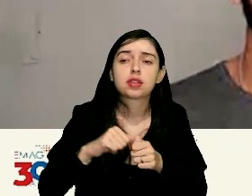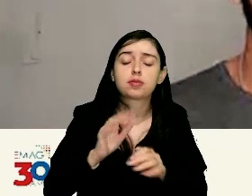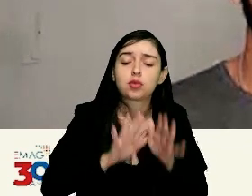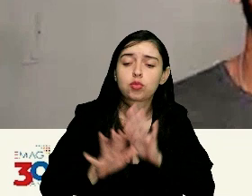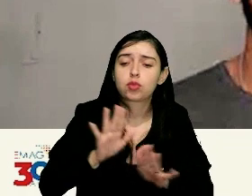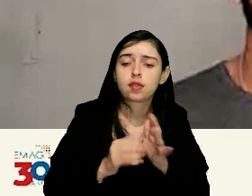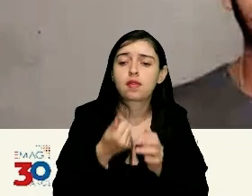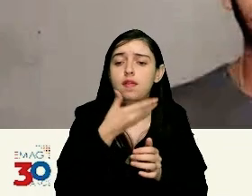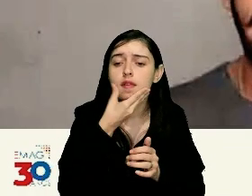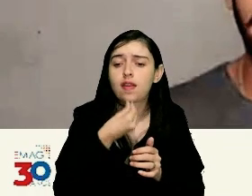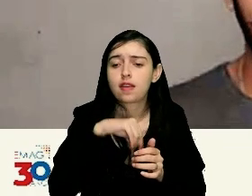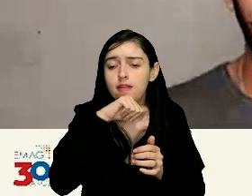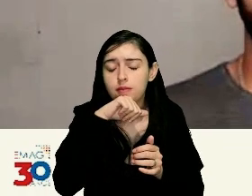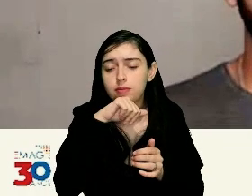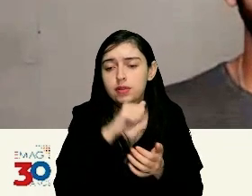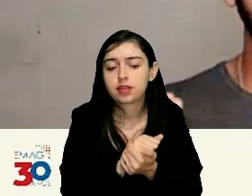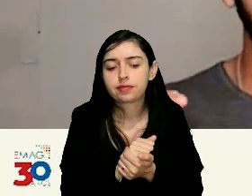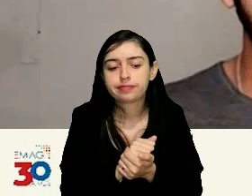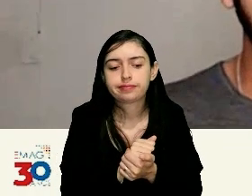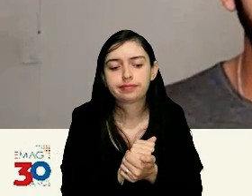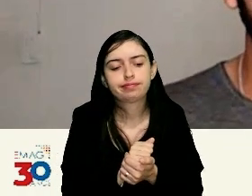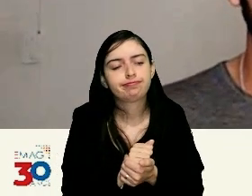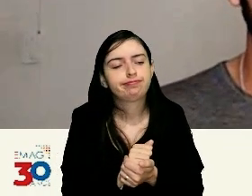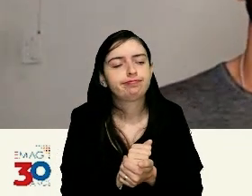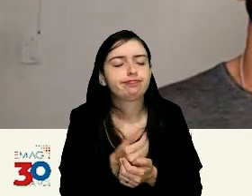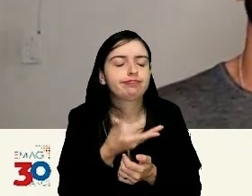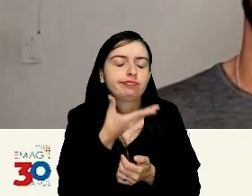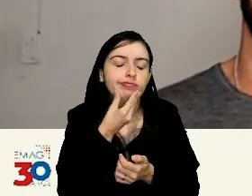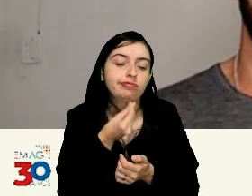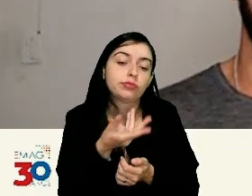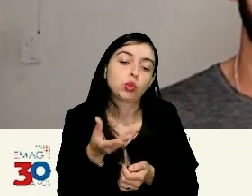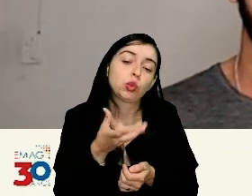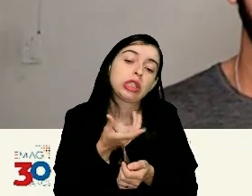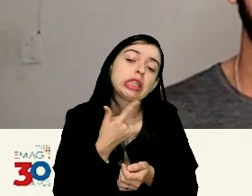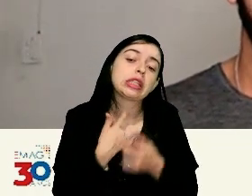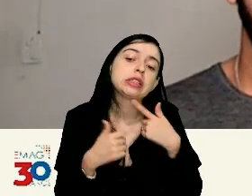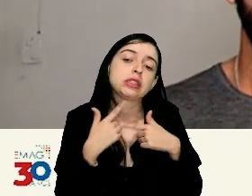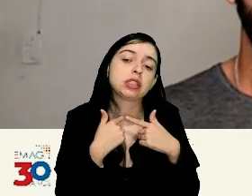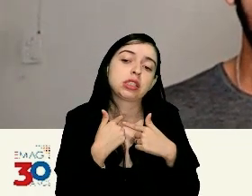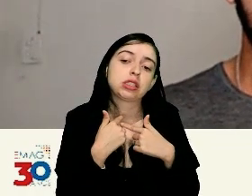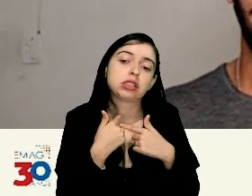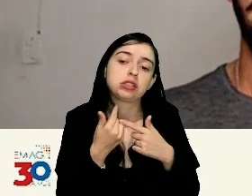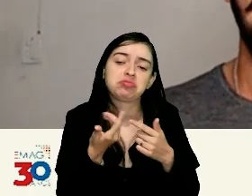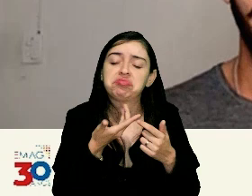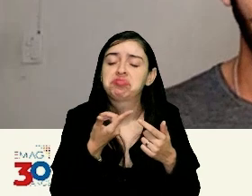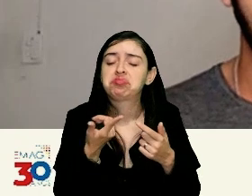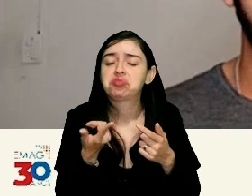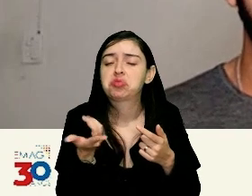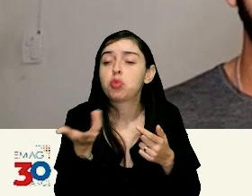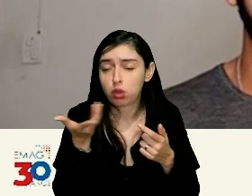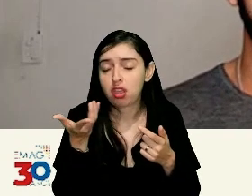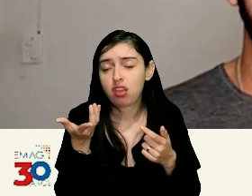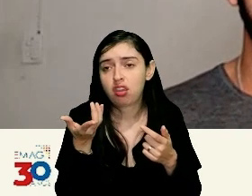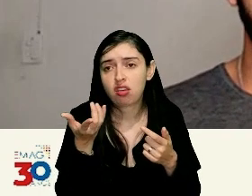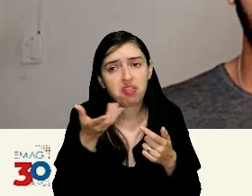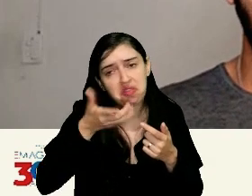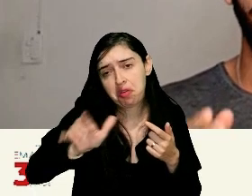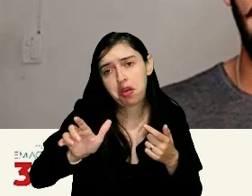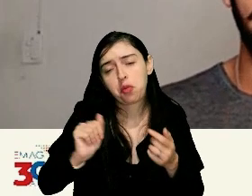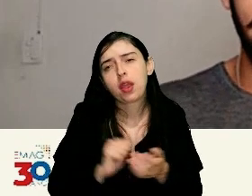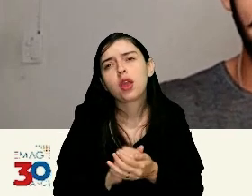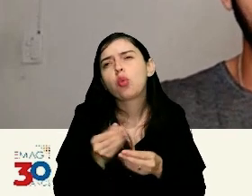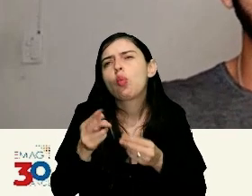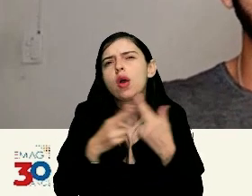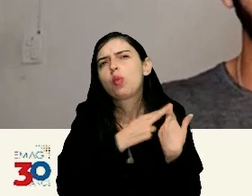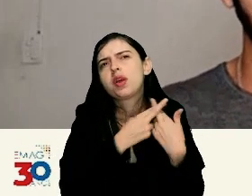falo, Tiago, cara, o que você deseja e o que você não deseja replicar. Quais são as suas referências paternas? Porque o